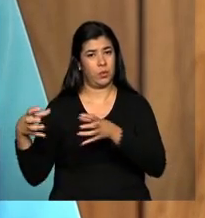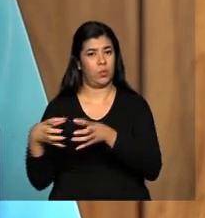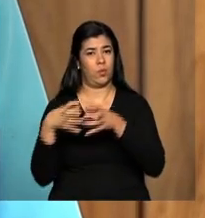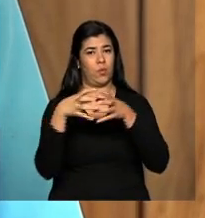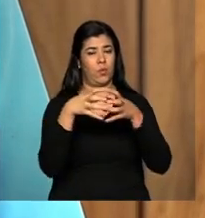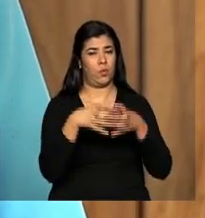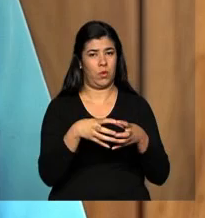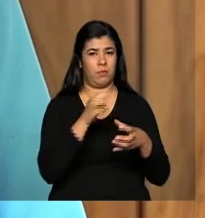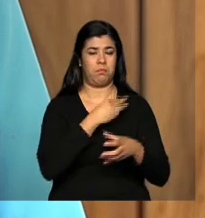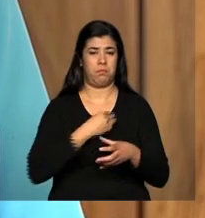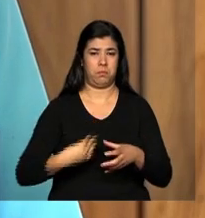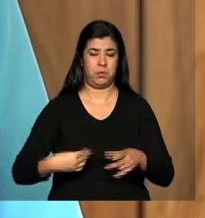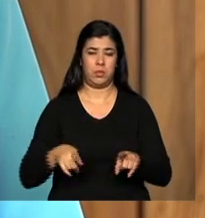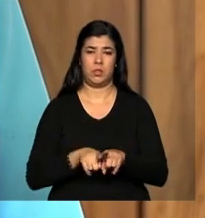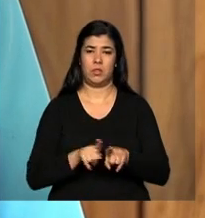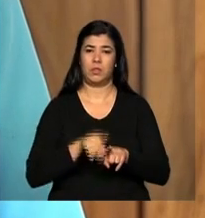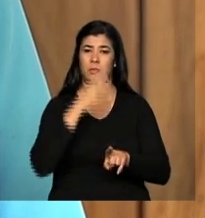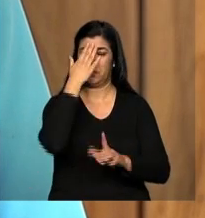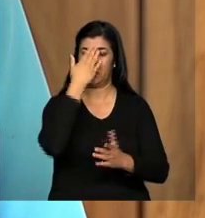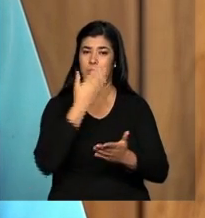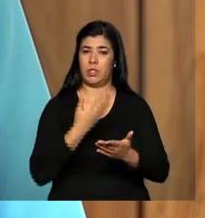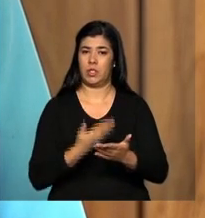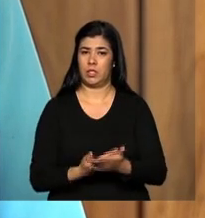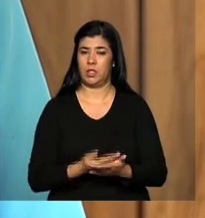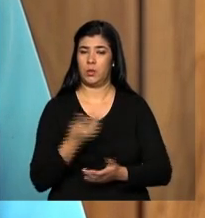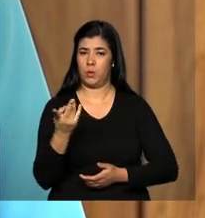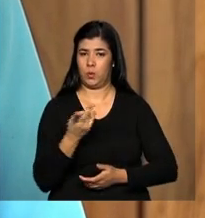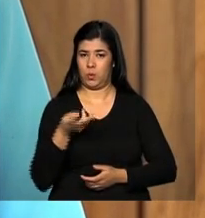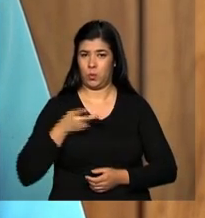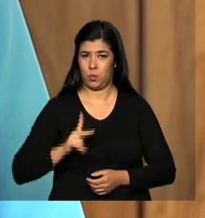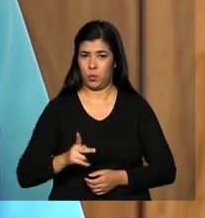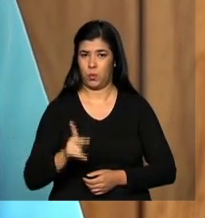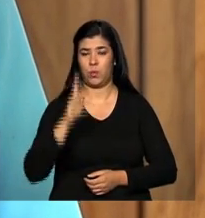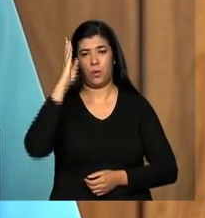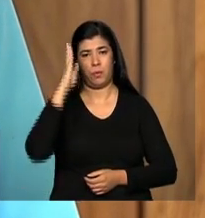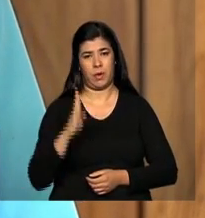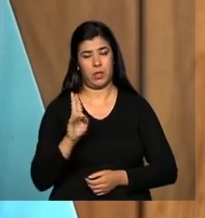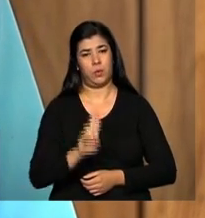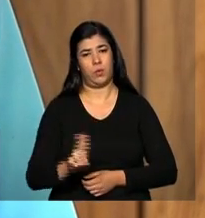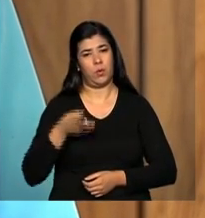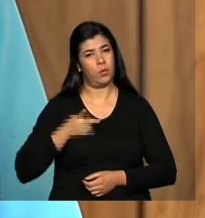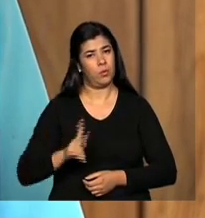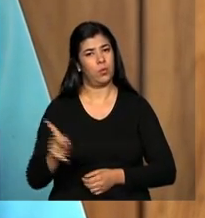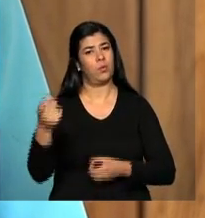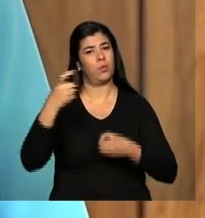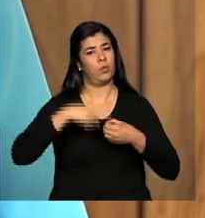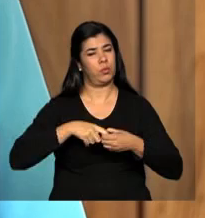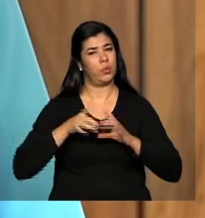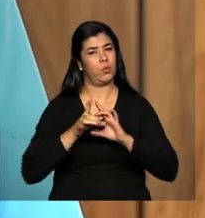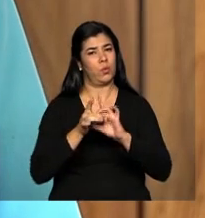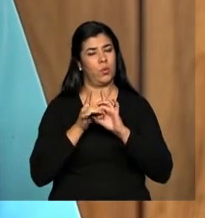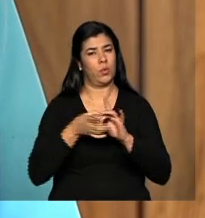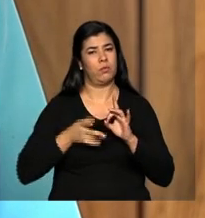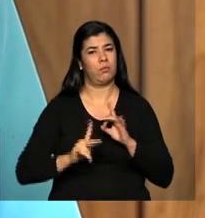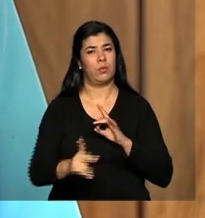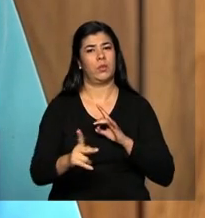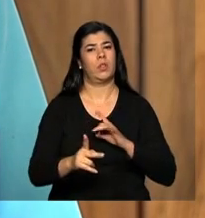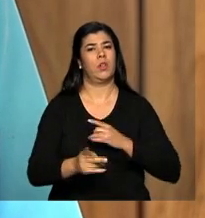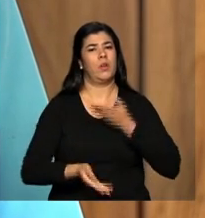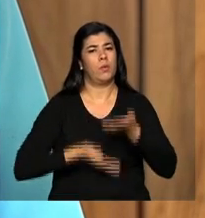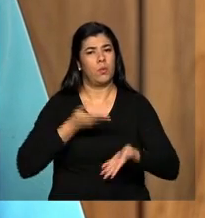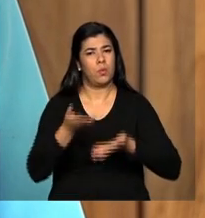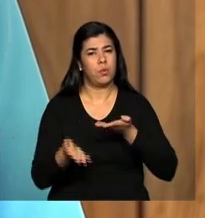delegação. Tenho certeza que Uruguai e Brasil continuarão parceiros inseparáveis, empenhados